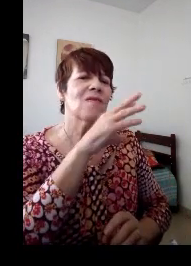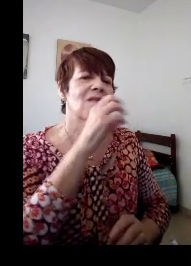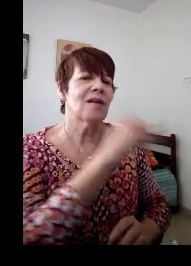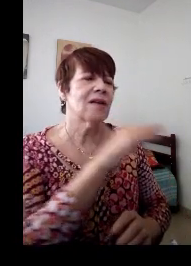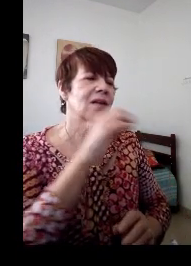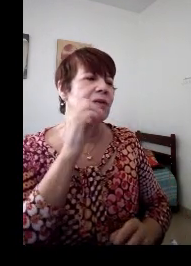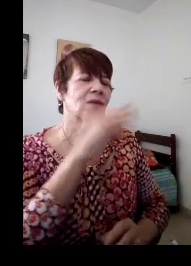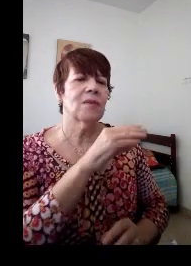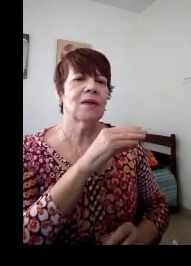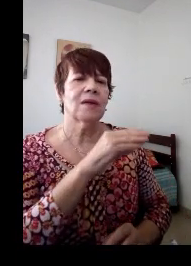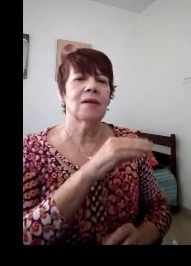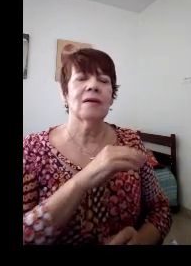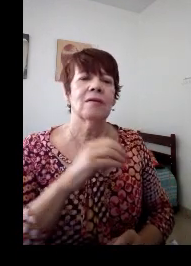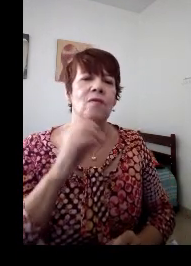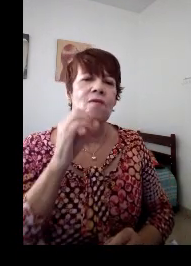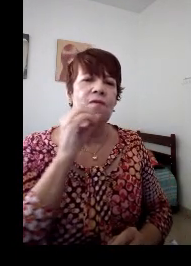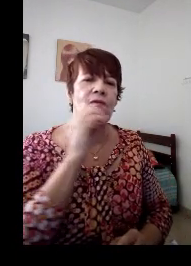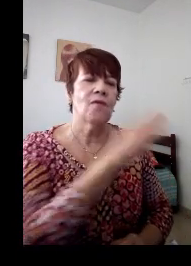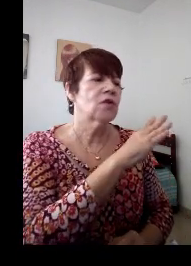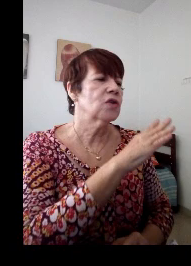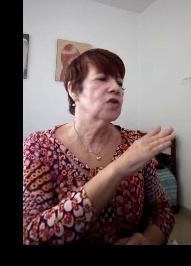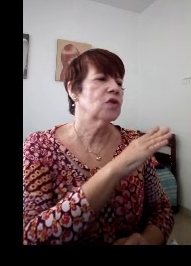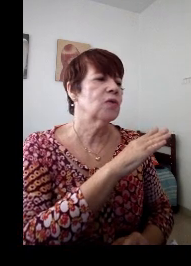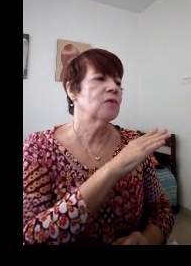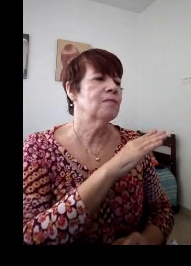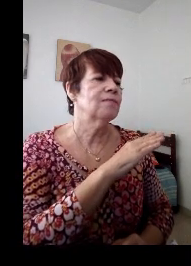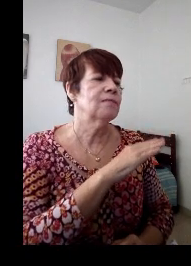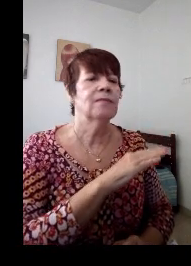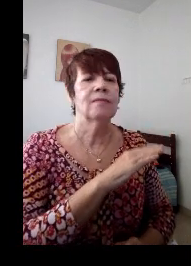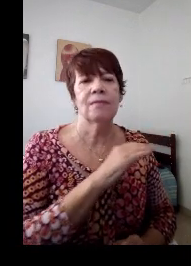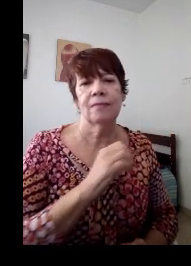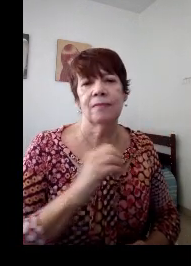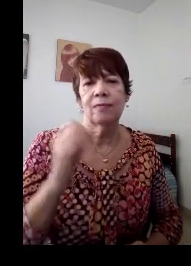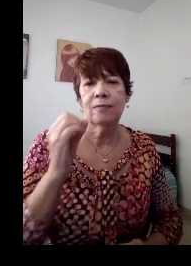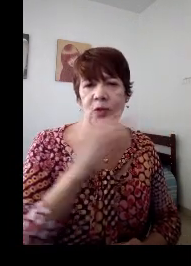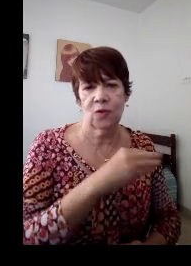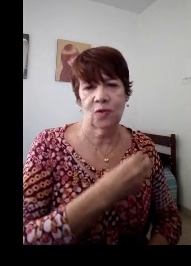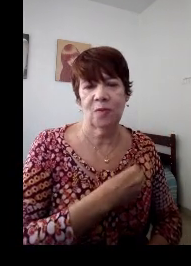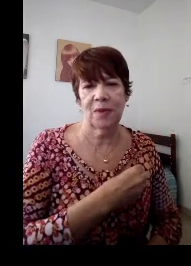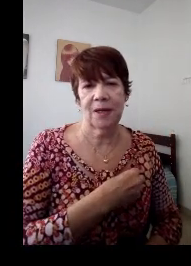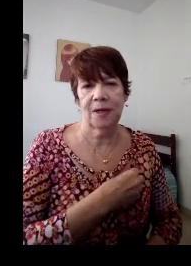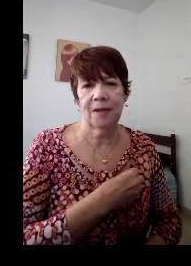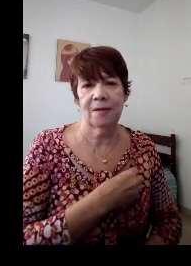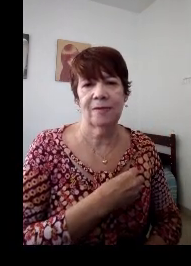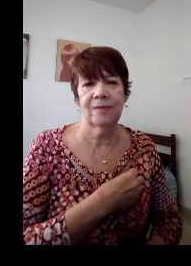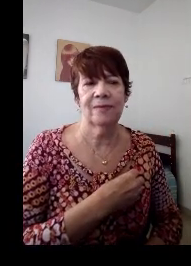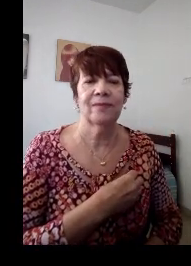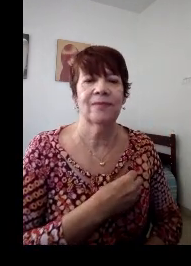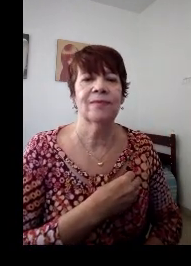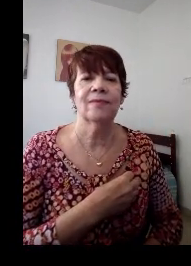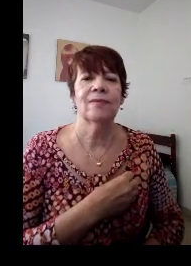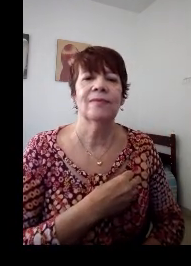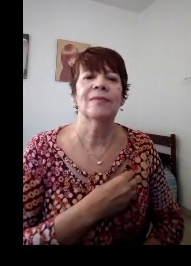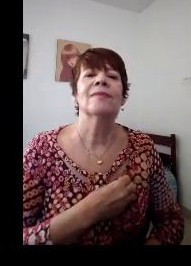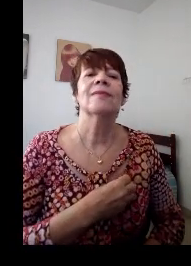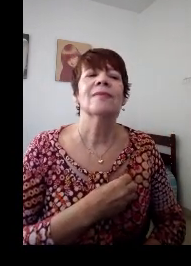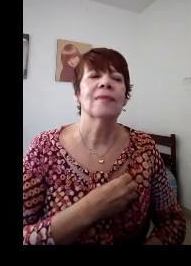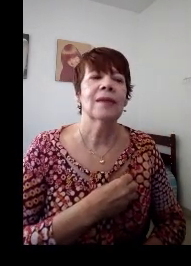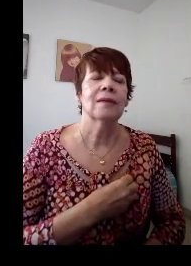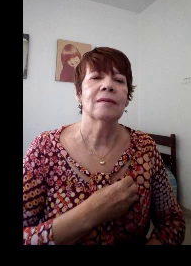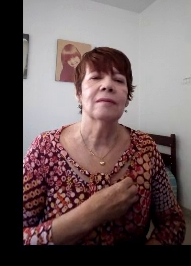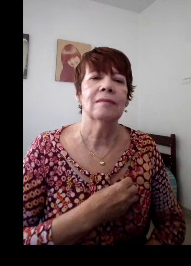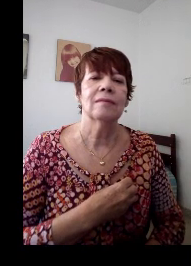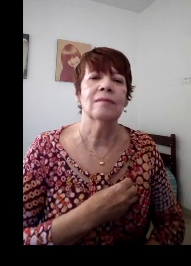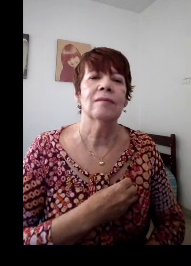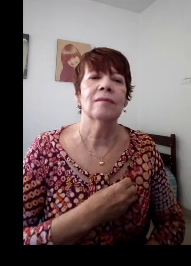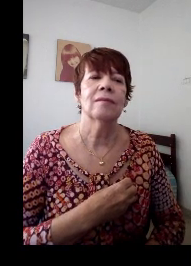sentir tentado, fuja, fuja, mas literalmente fuja mesmo, né? Saia